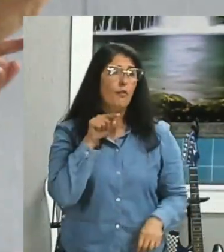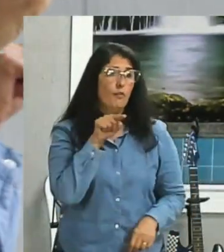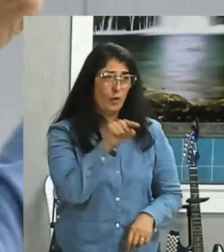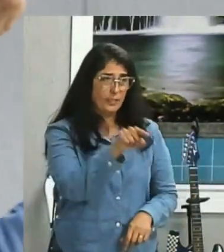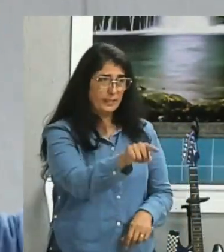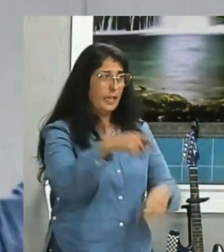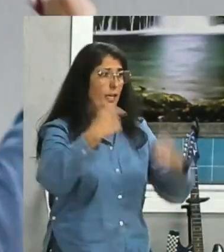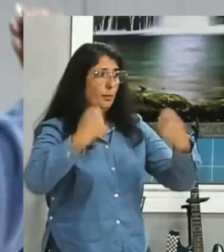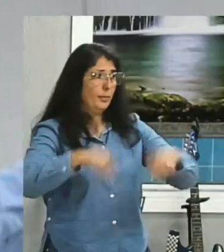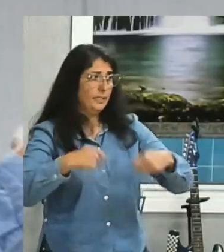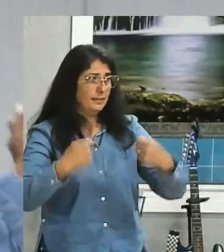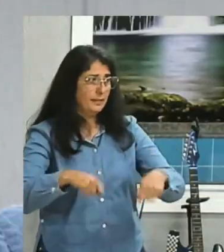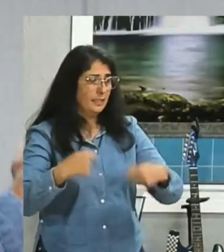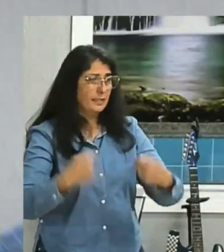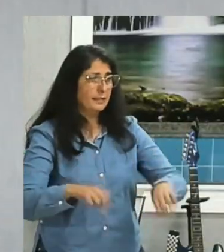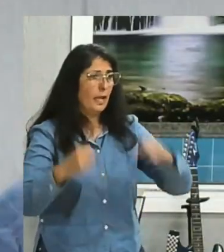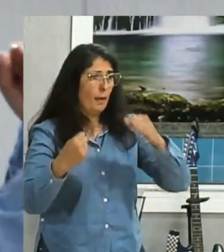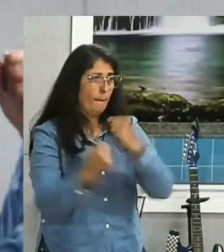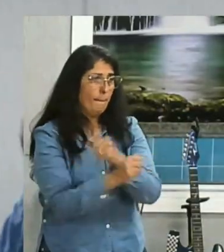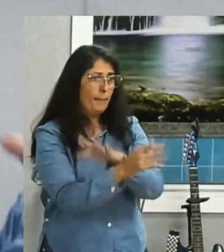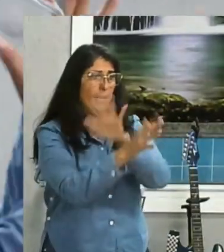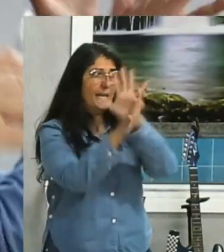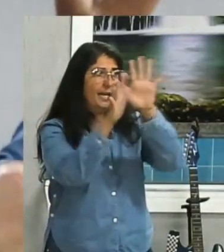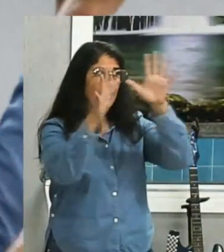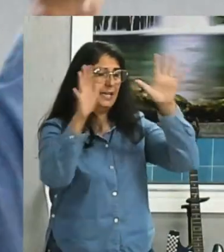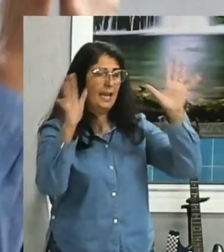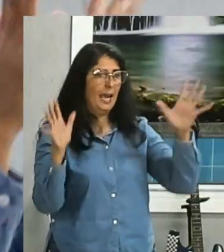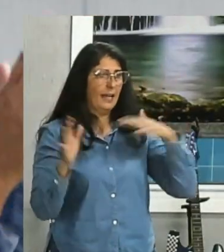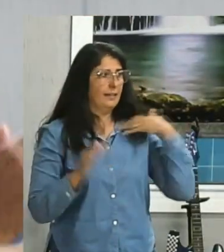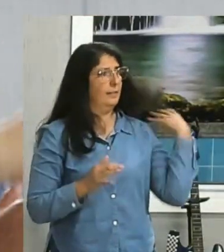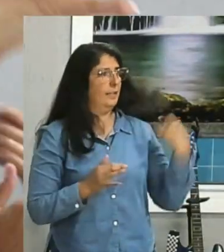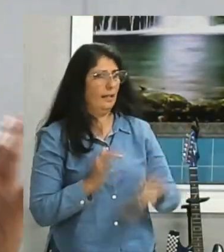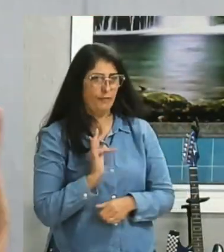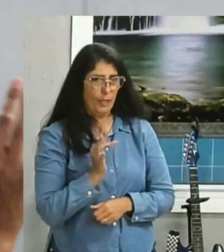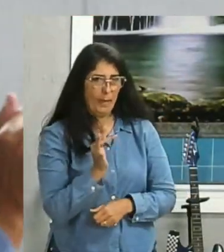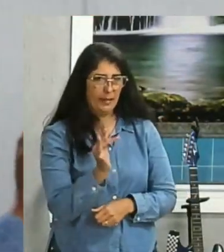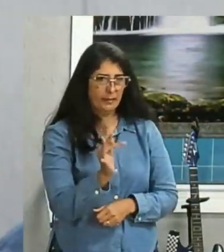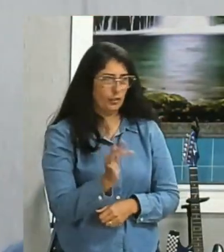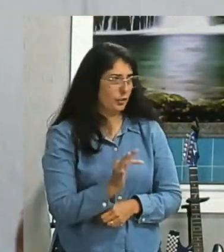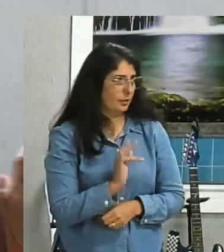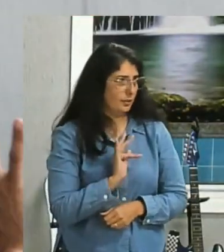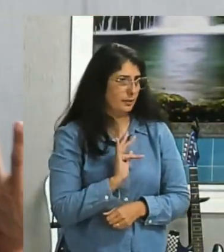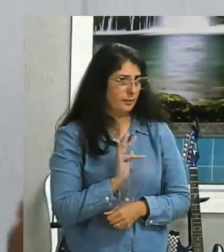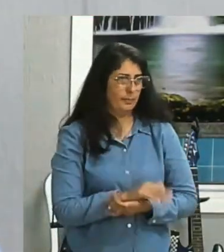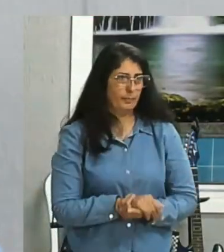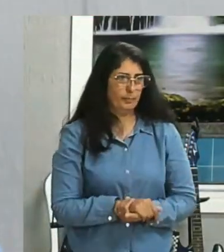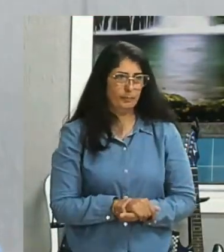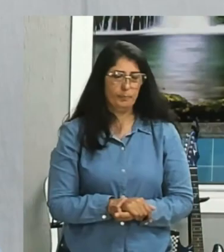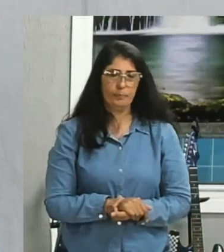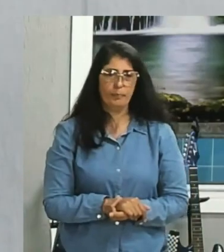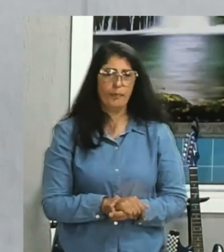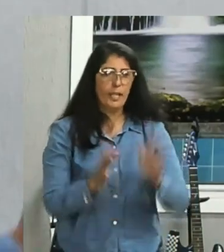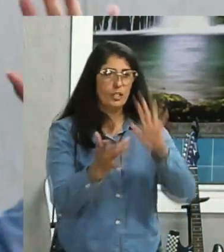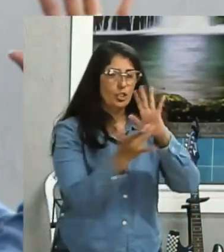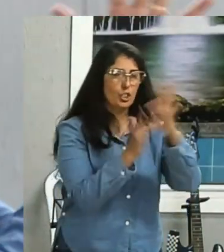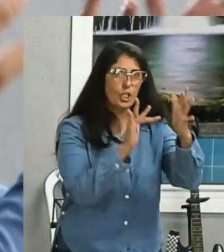como estrelas. Jesus anda no meio dos